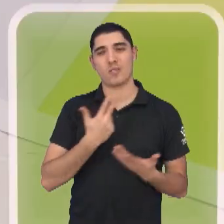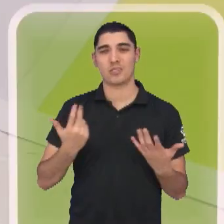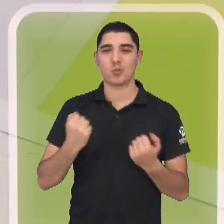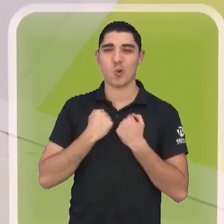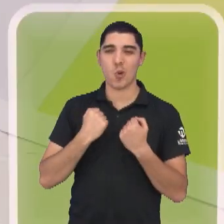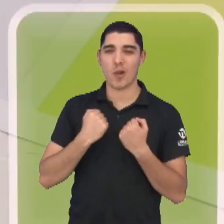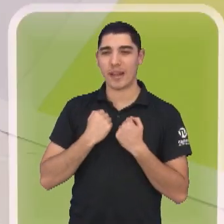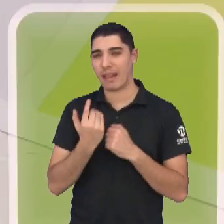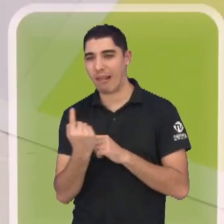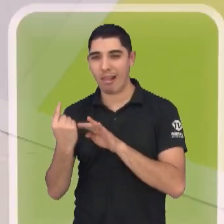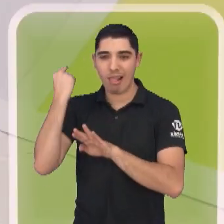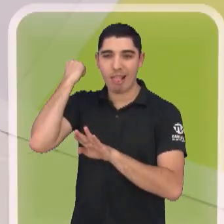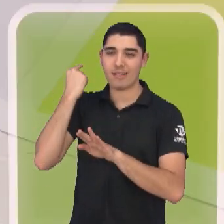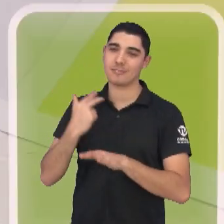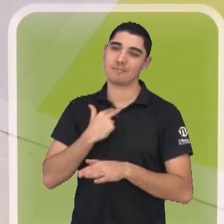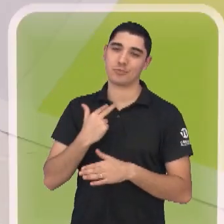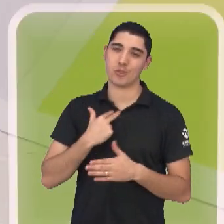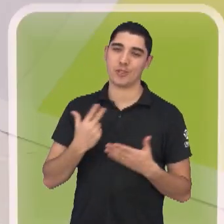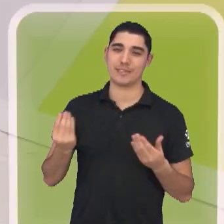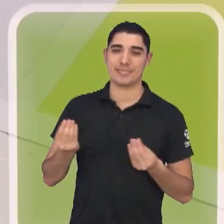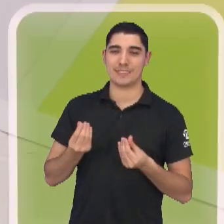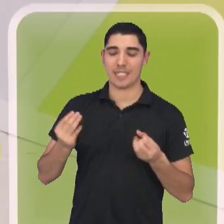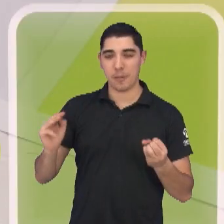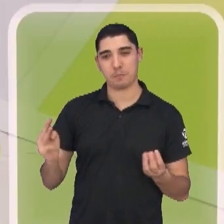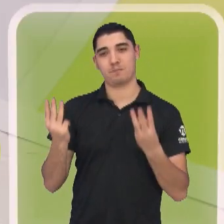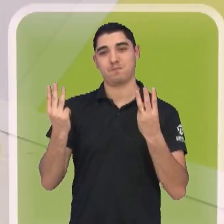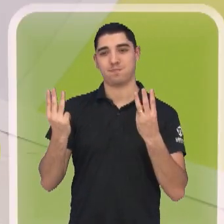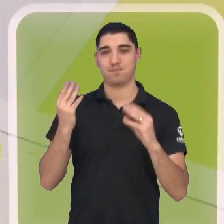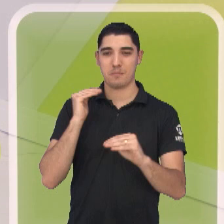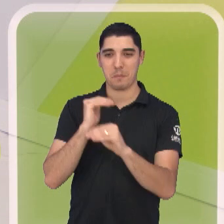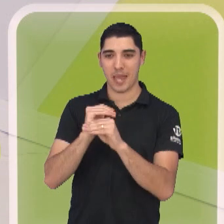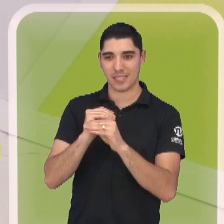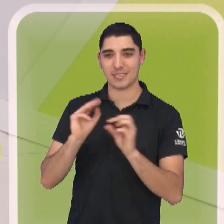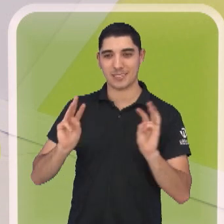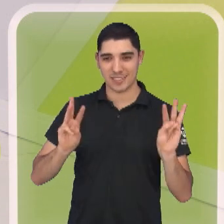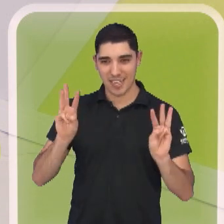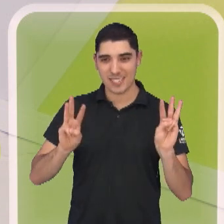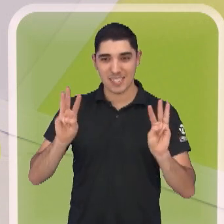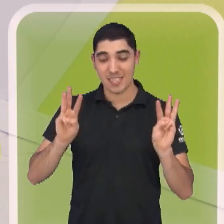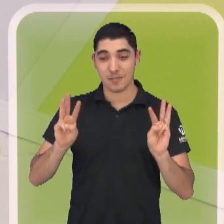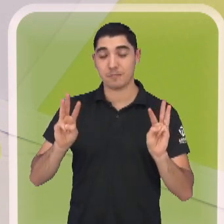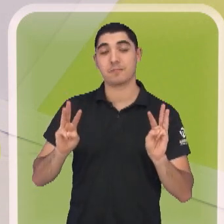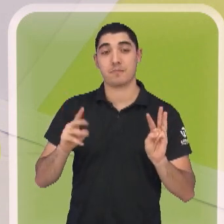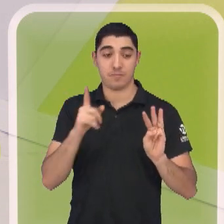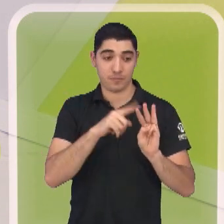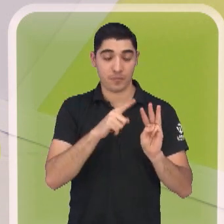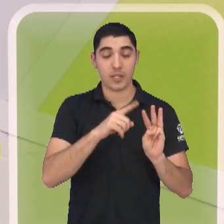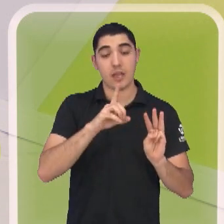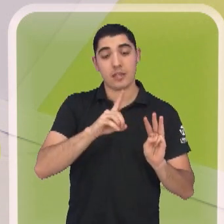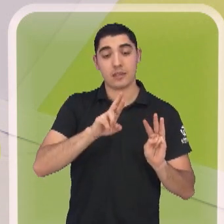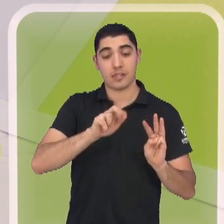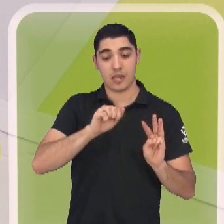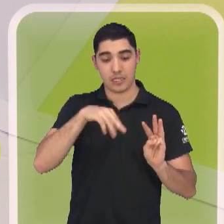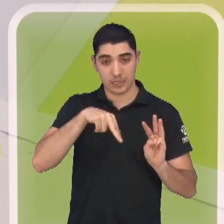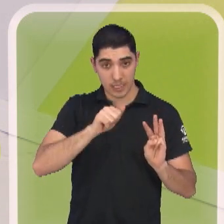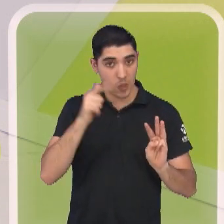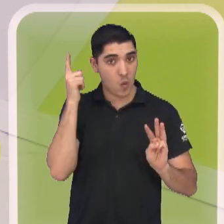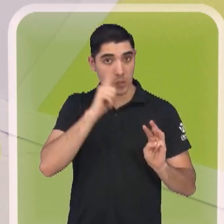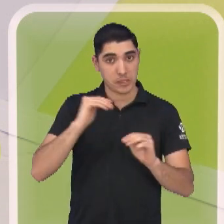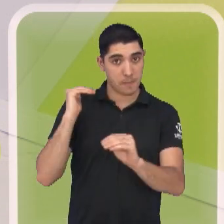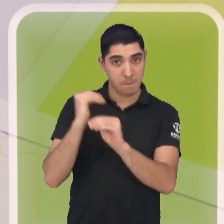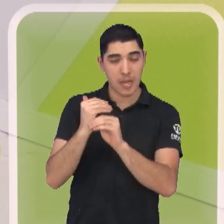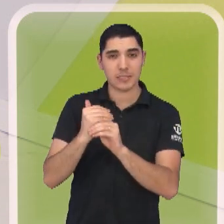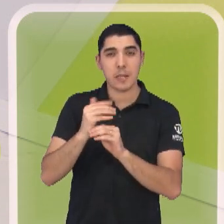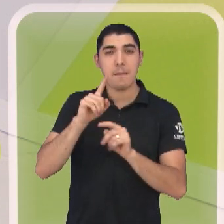mateuszão não pode não hein mateusão é o empate do Dracena do Dracena que acabou conquistando aí Um empate Um